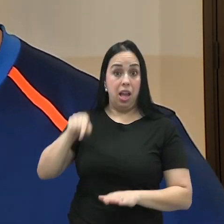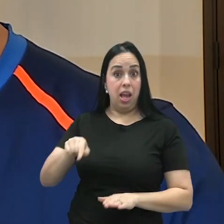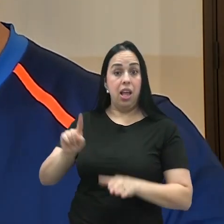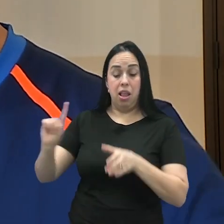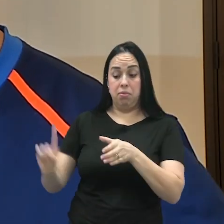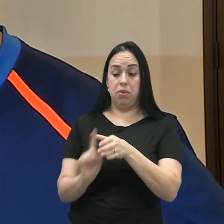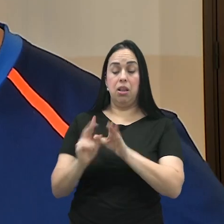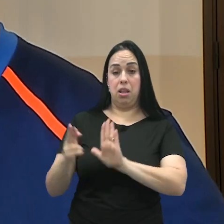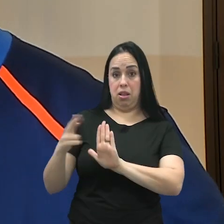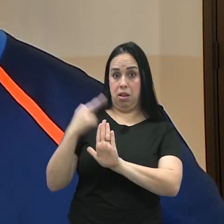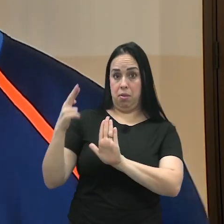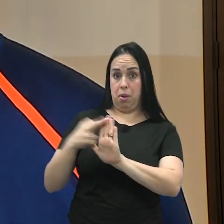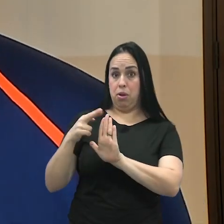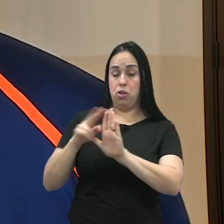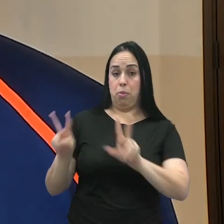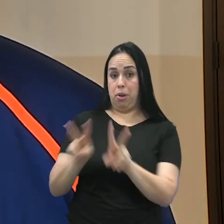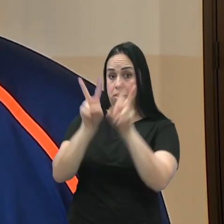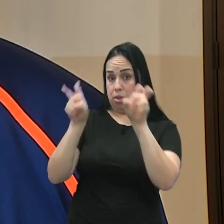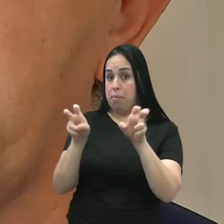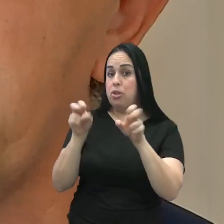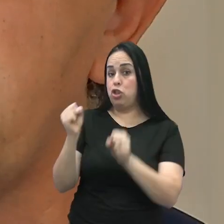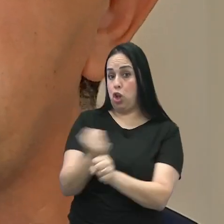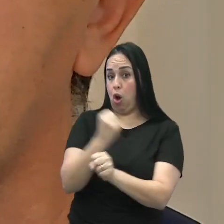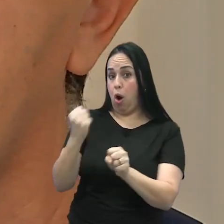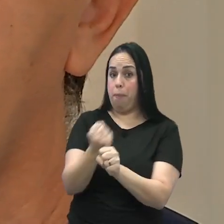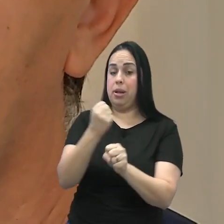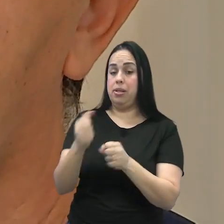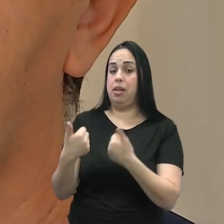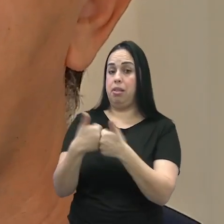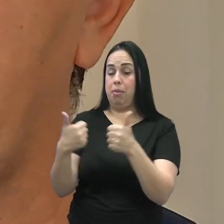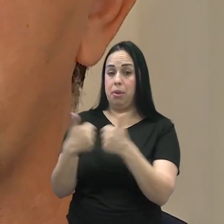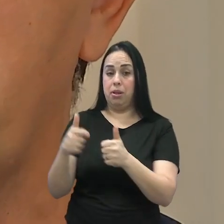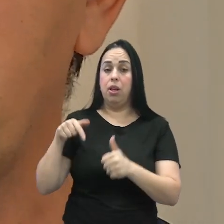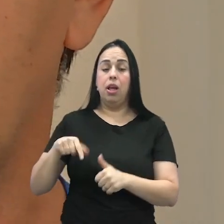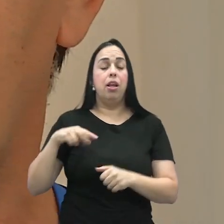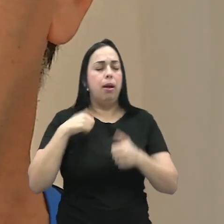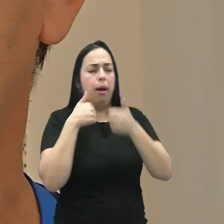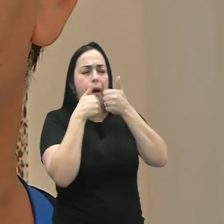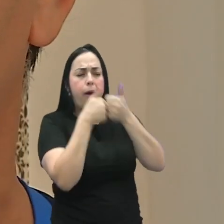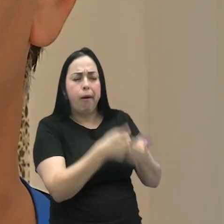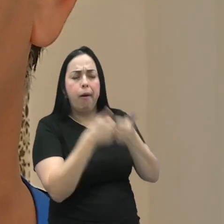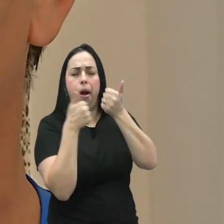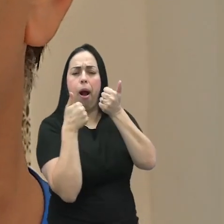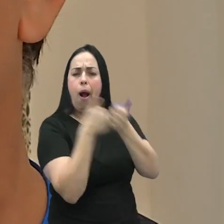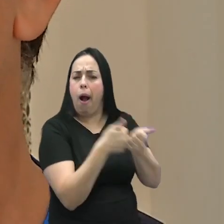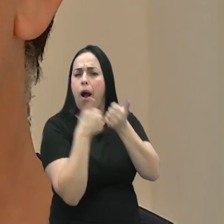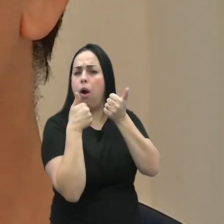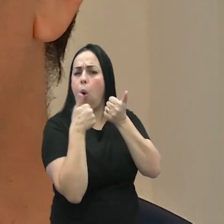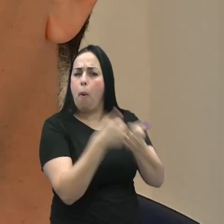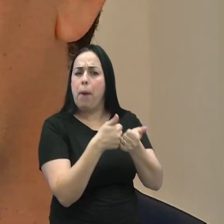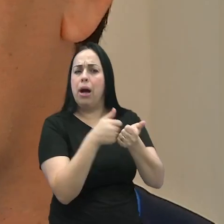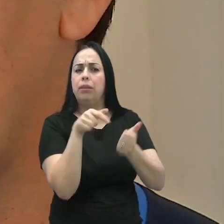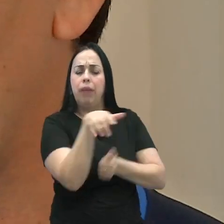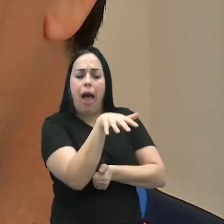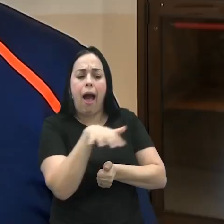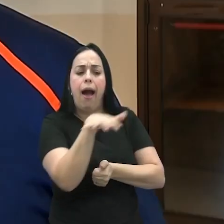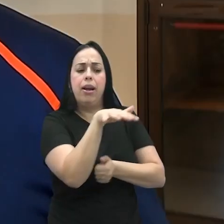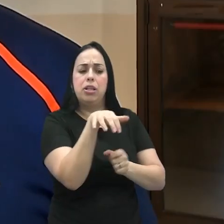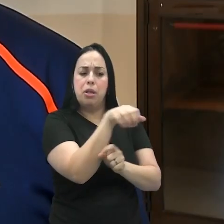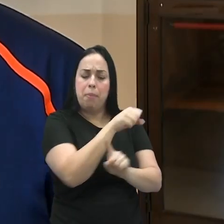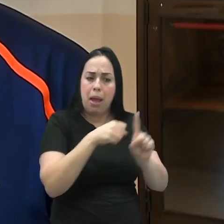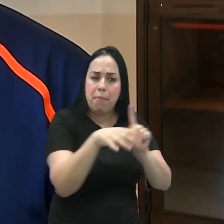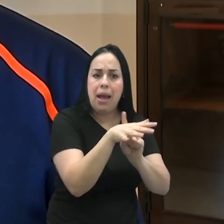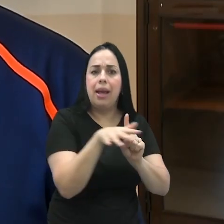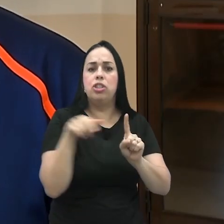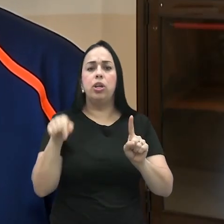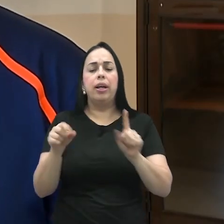de Planejamento Urbano, Obras e Transporte, o Legislativo acompanha de perto a elaboração das políticas públicas da área.